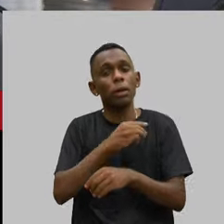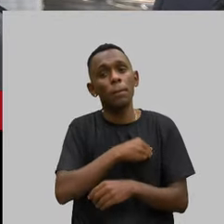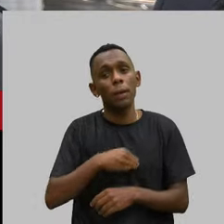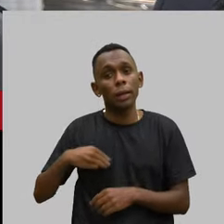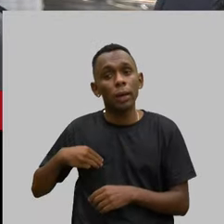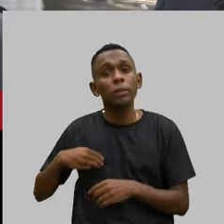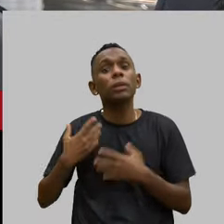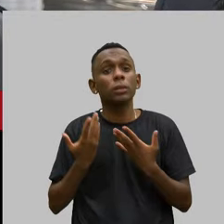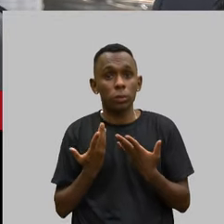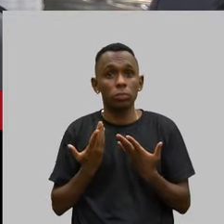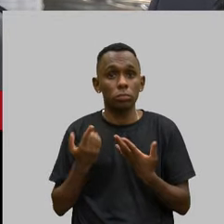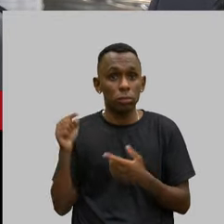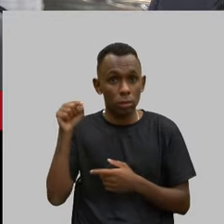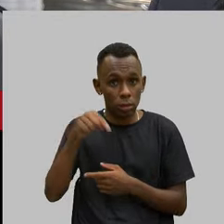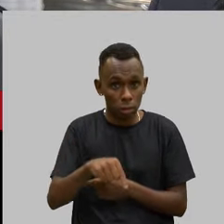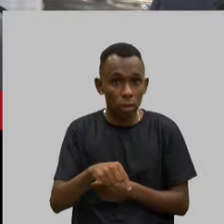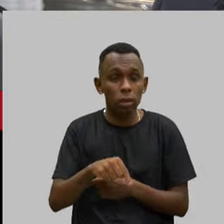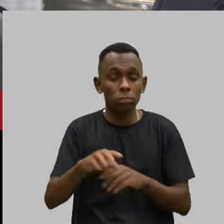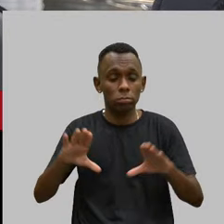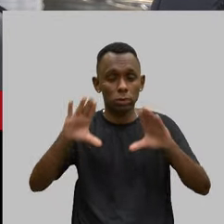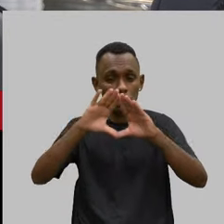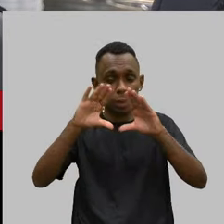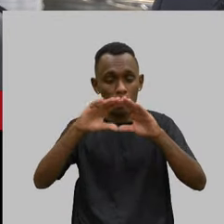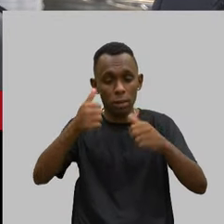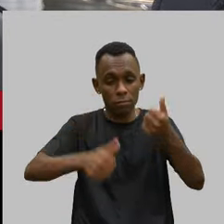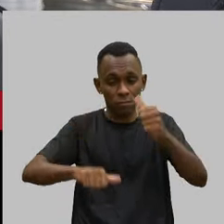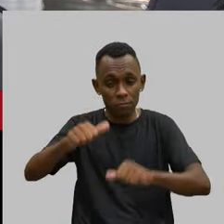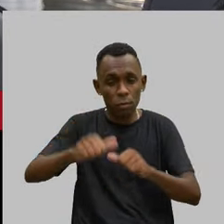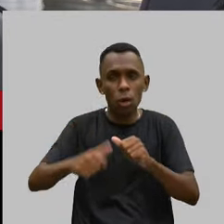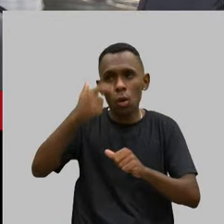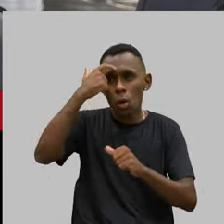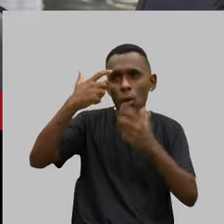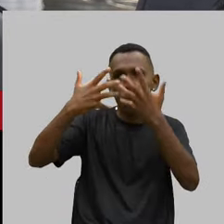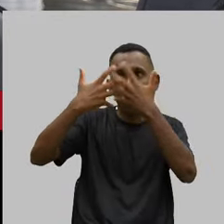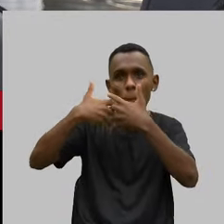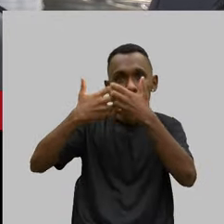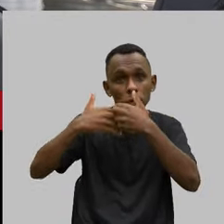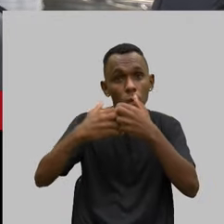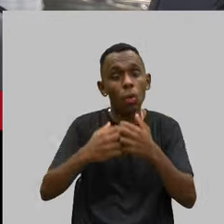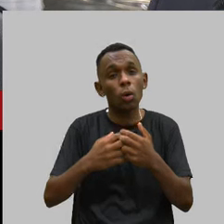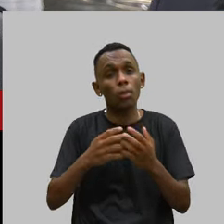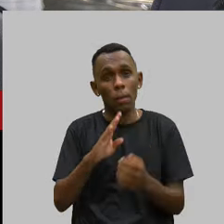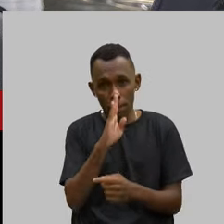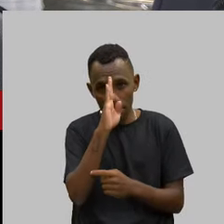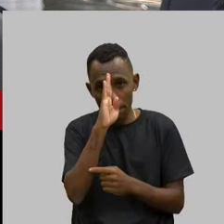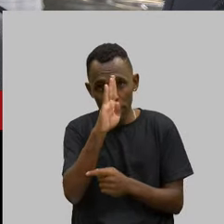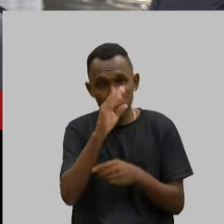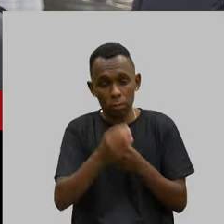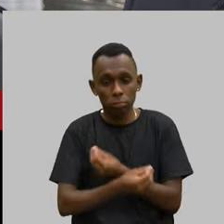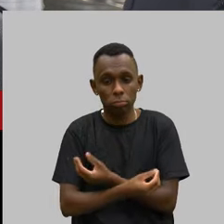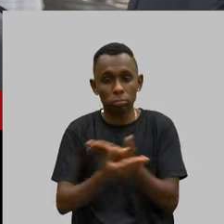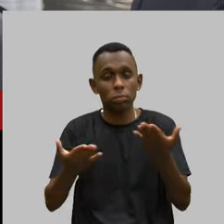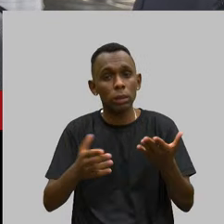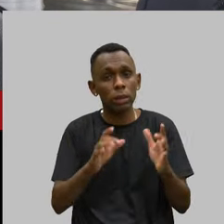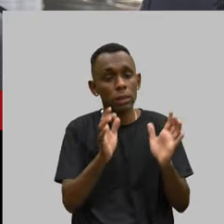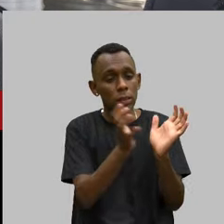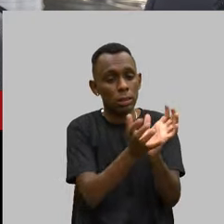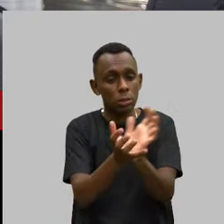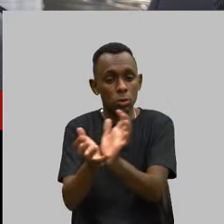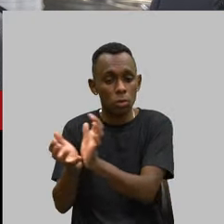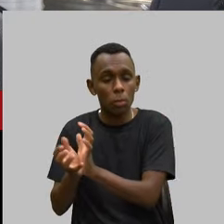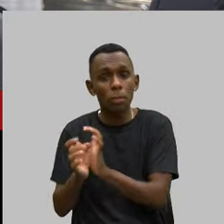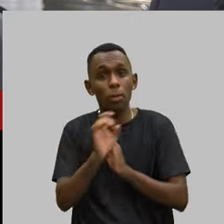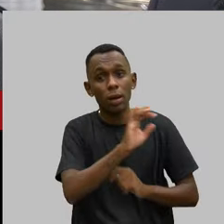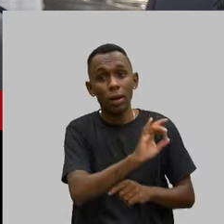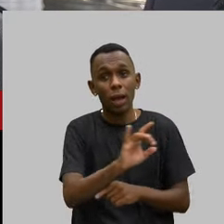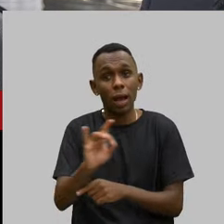trazer aqui pro Assembleia fiscaliza desse ano a gente pensou as principais entregas de cada uma dessas áreas no intuito de